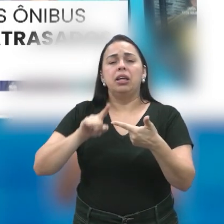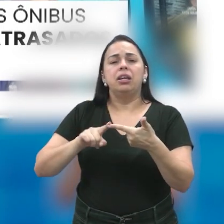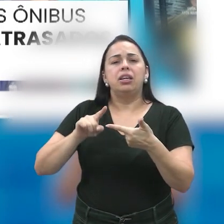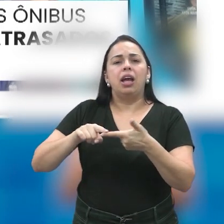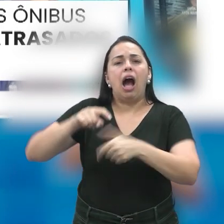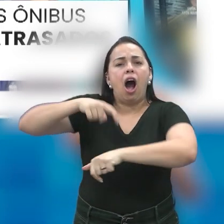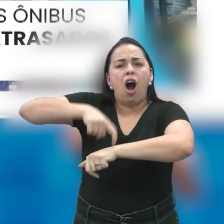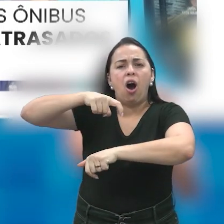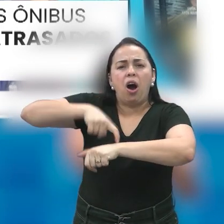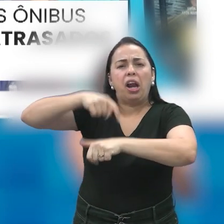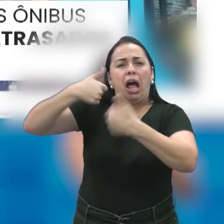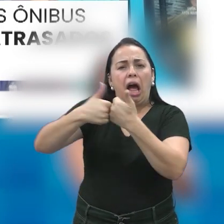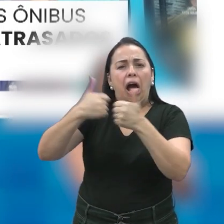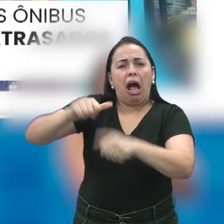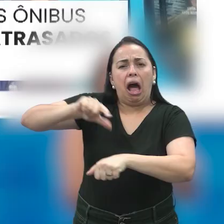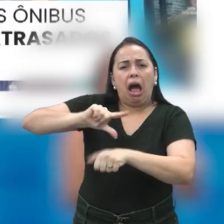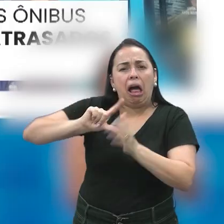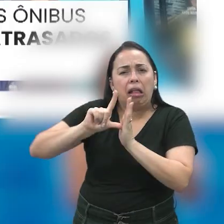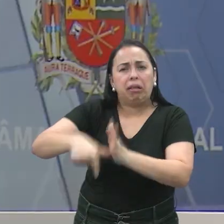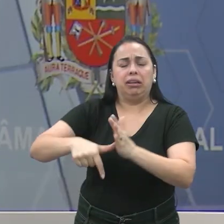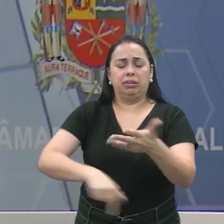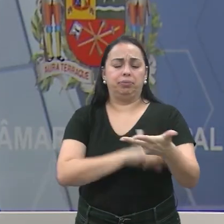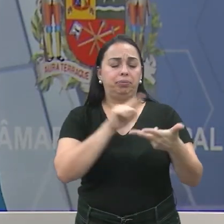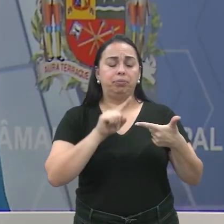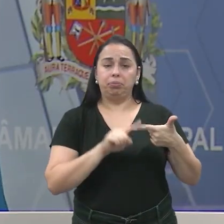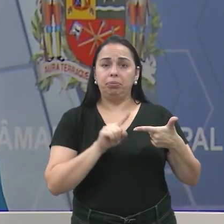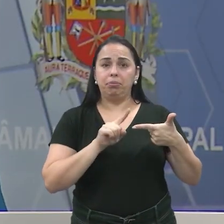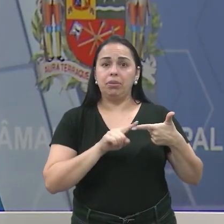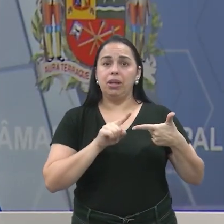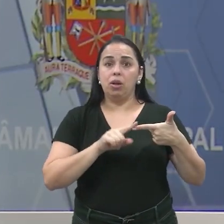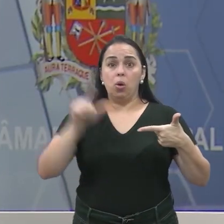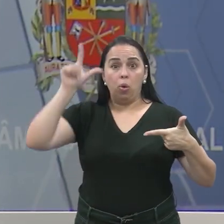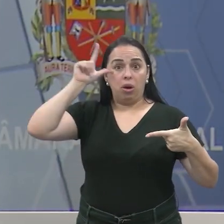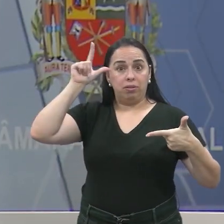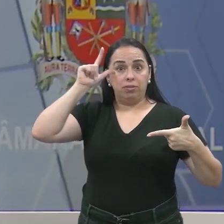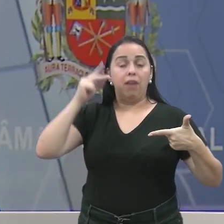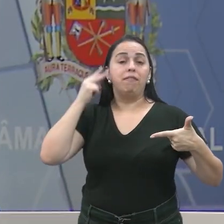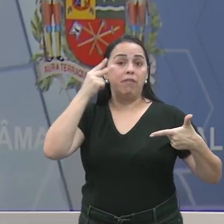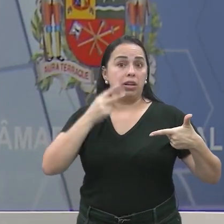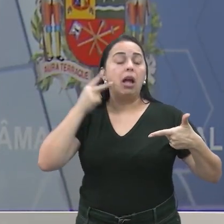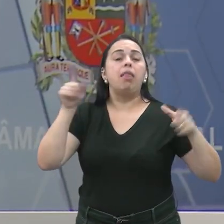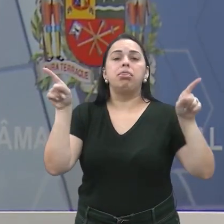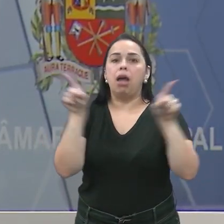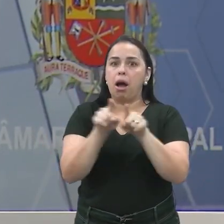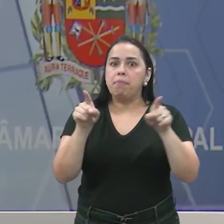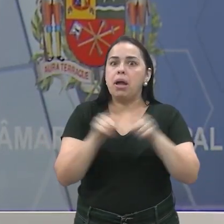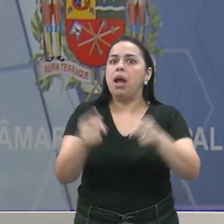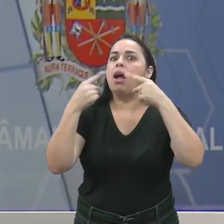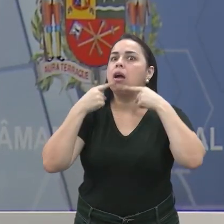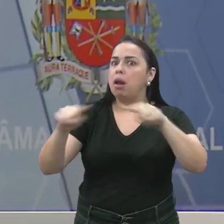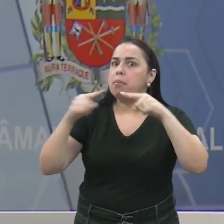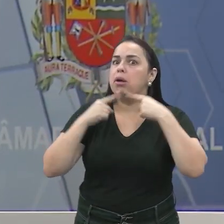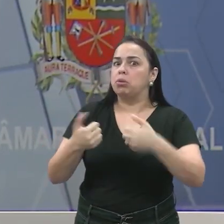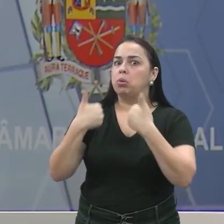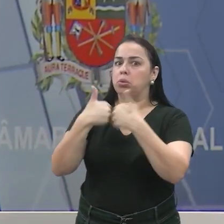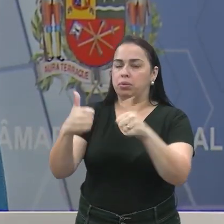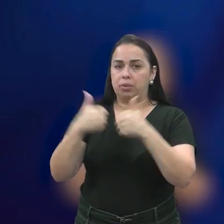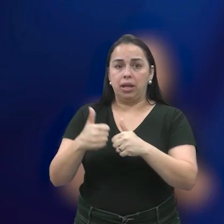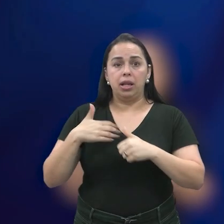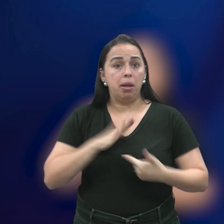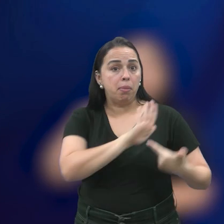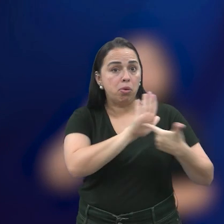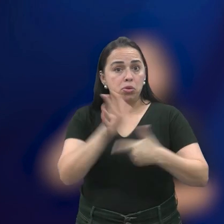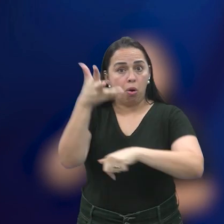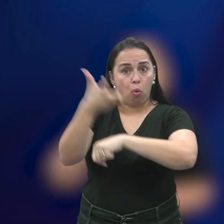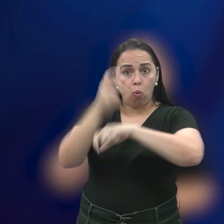de horários e o sucateamento da frota. A situação do transporte público também foi abordada pelo vereador Lino Bispo. Em